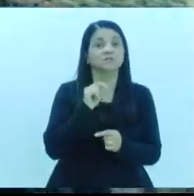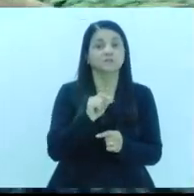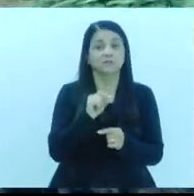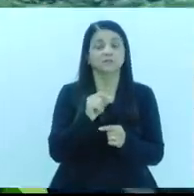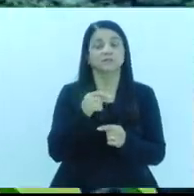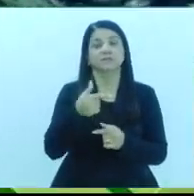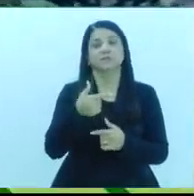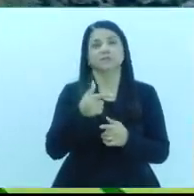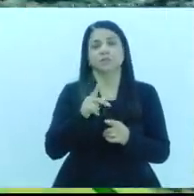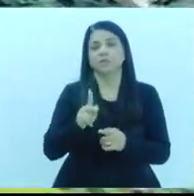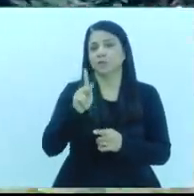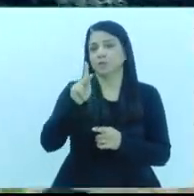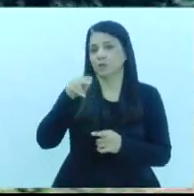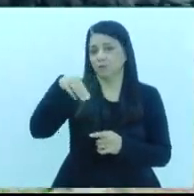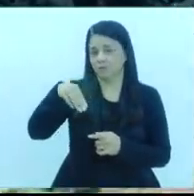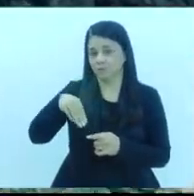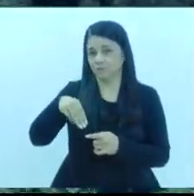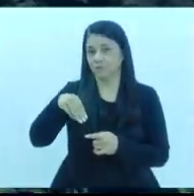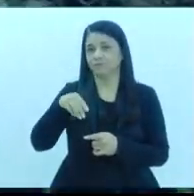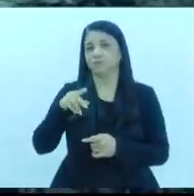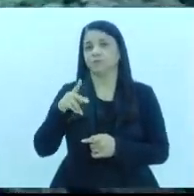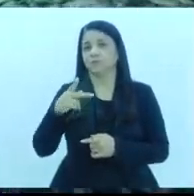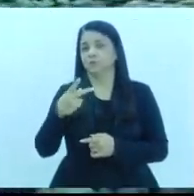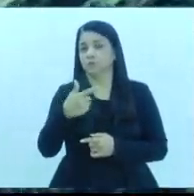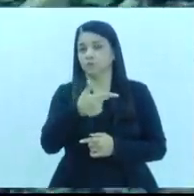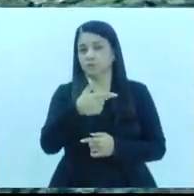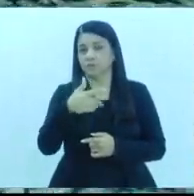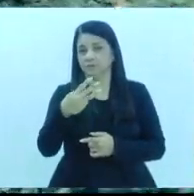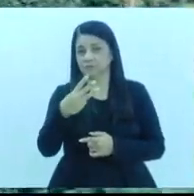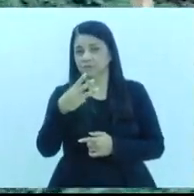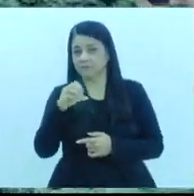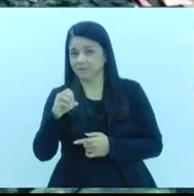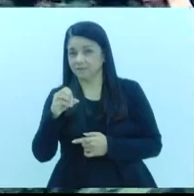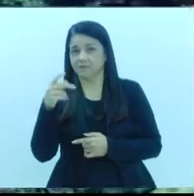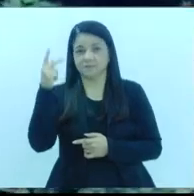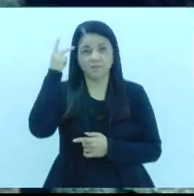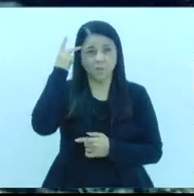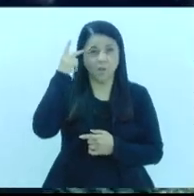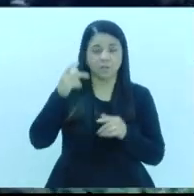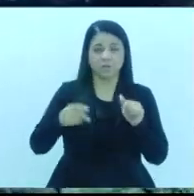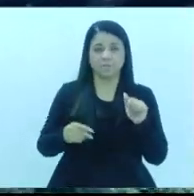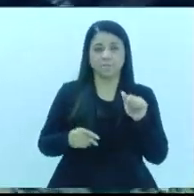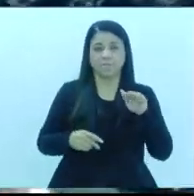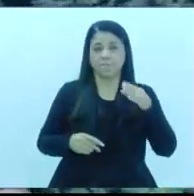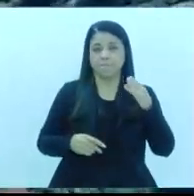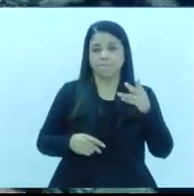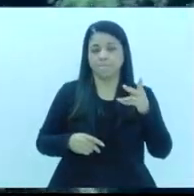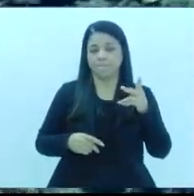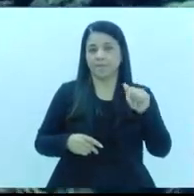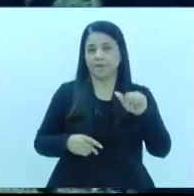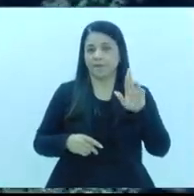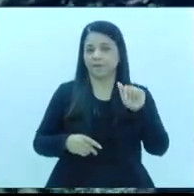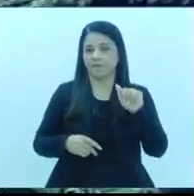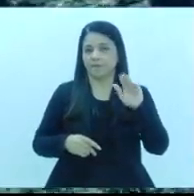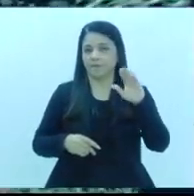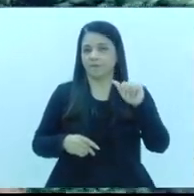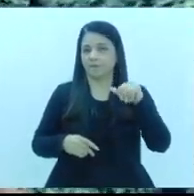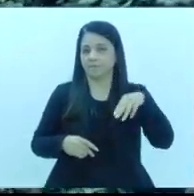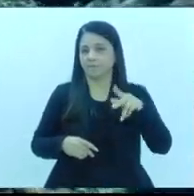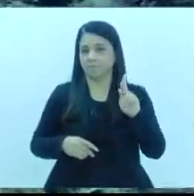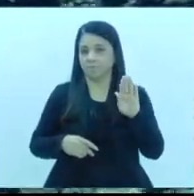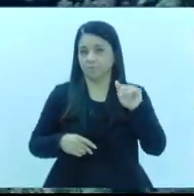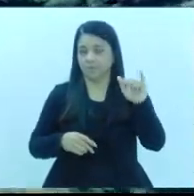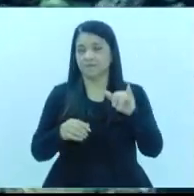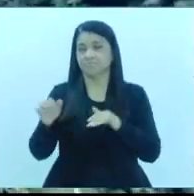quilômetro 230, sentido São Paulo, em Paracambi. Para realizar a operação com segurança, a pista de subida em direção a São Paulo da Serra